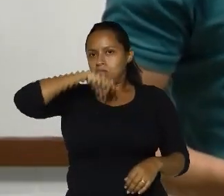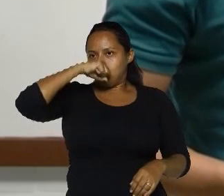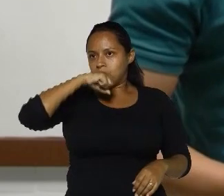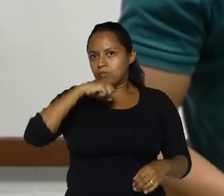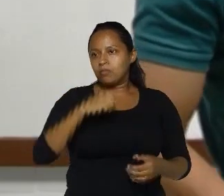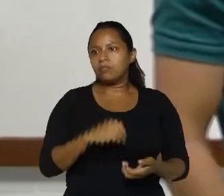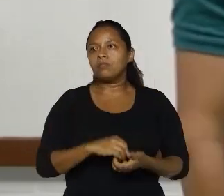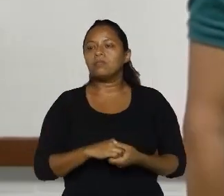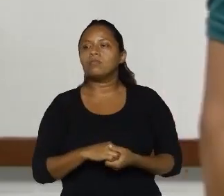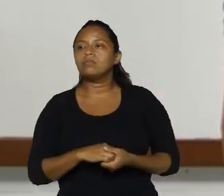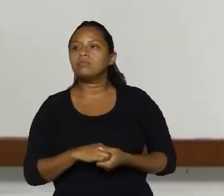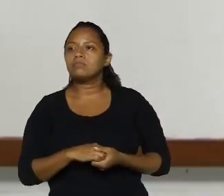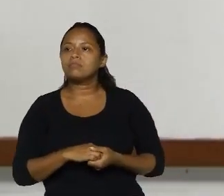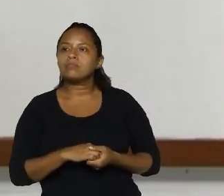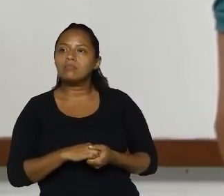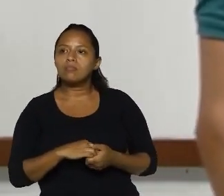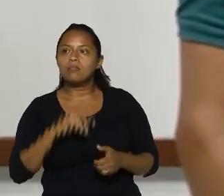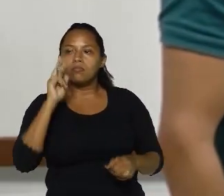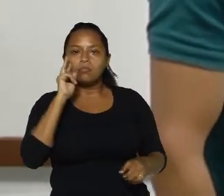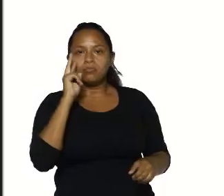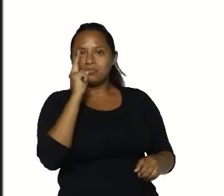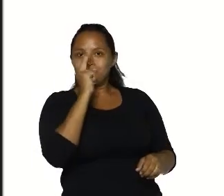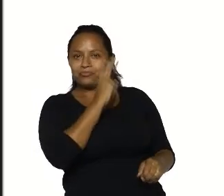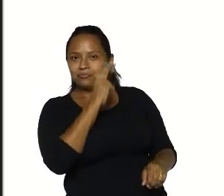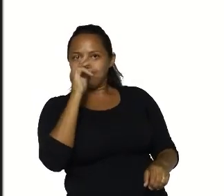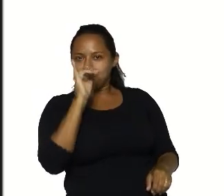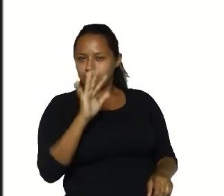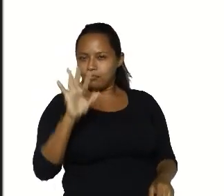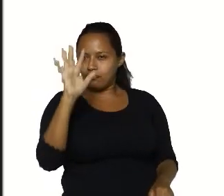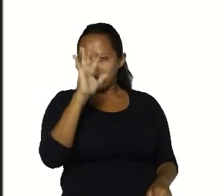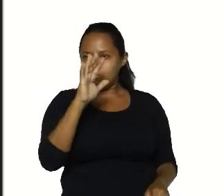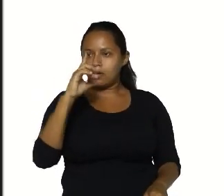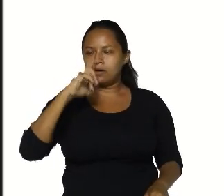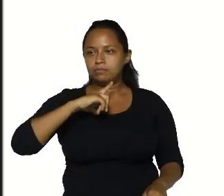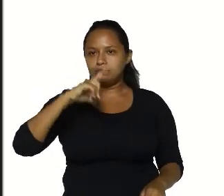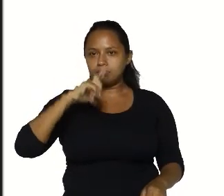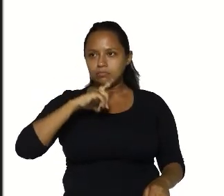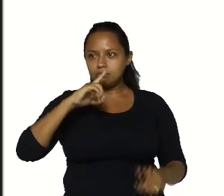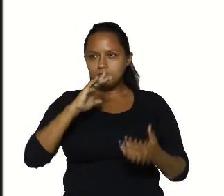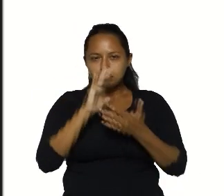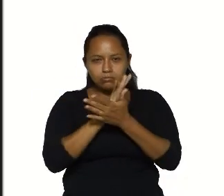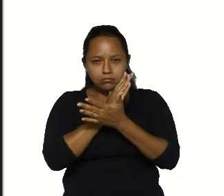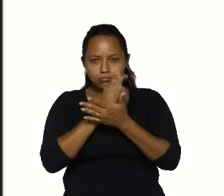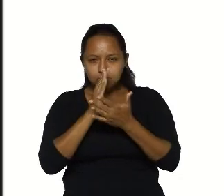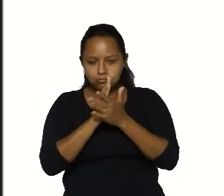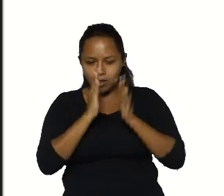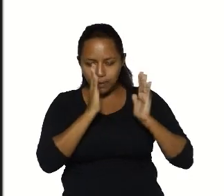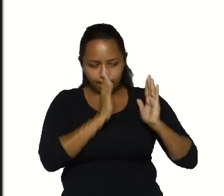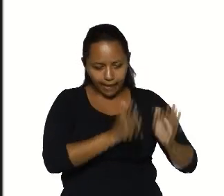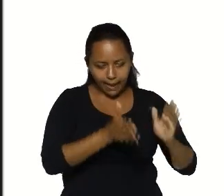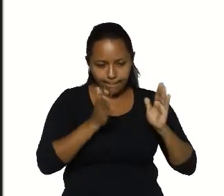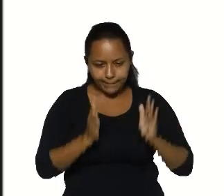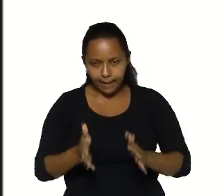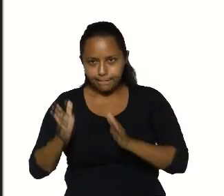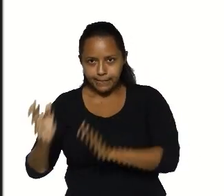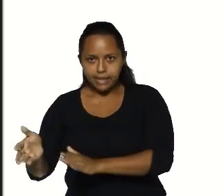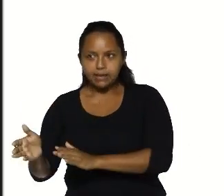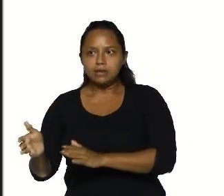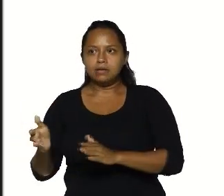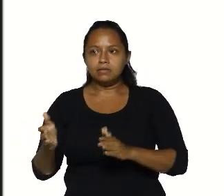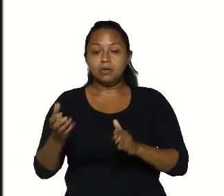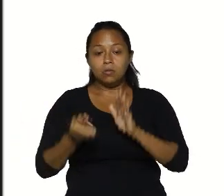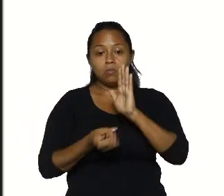respiratórios. Nesta imagem aqui, nós temos algumas etapas para a produção